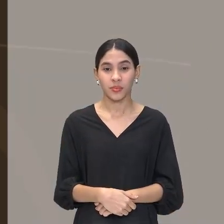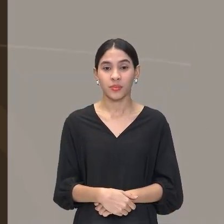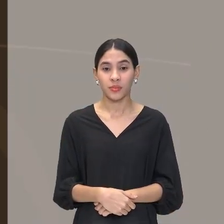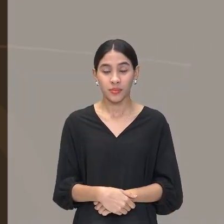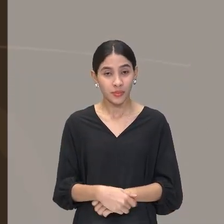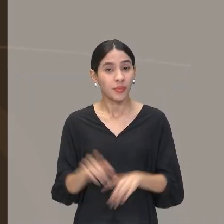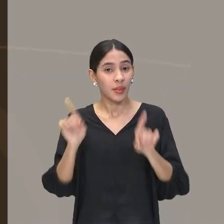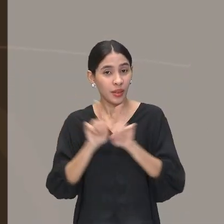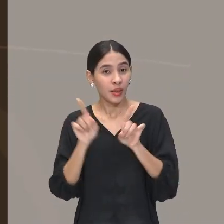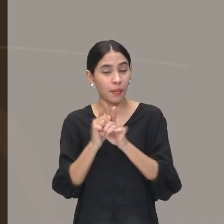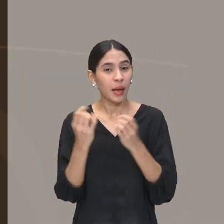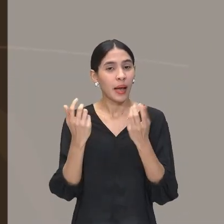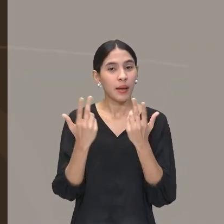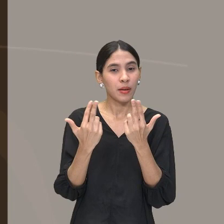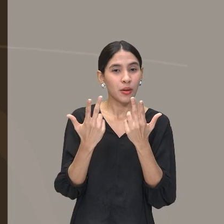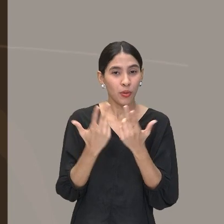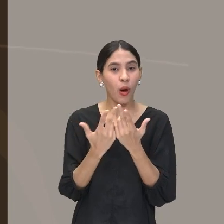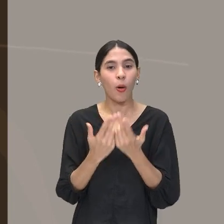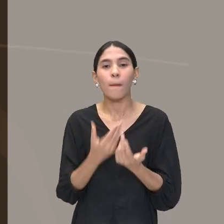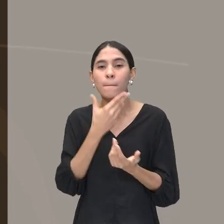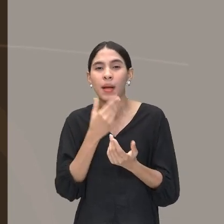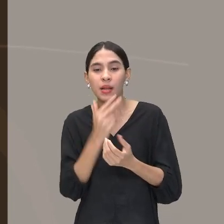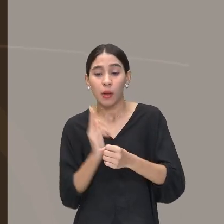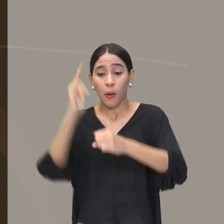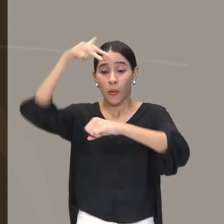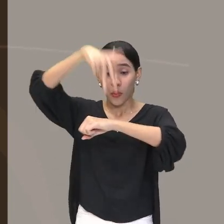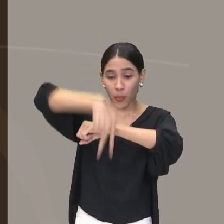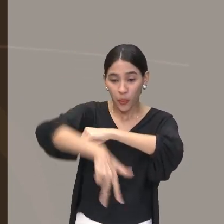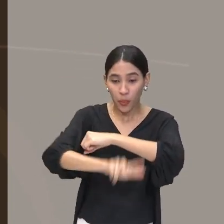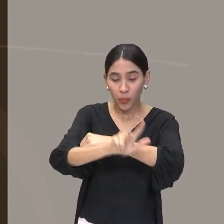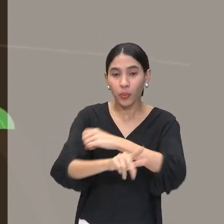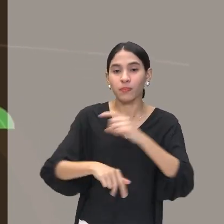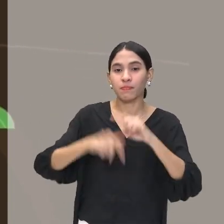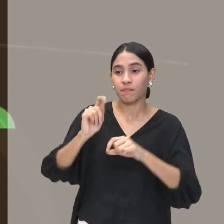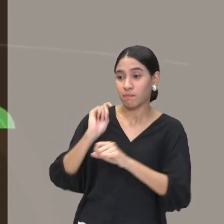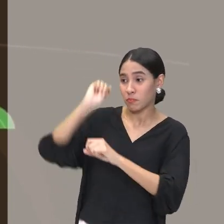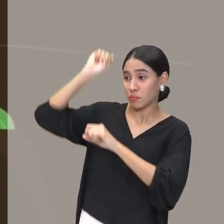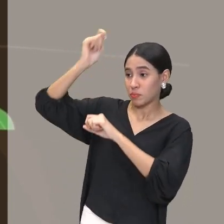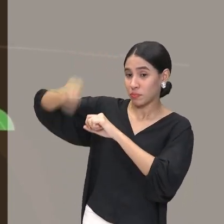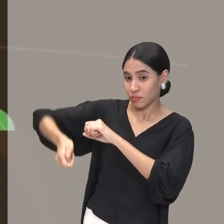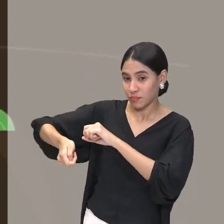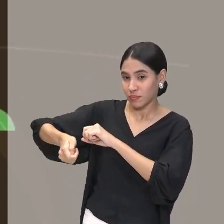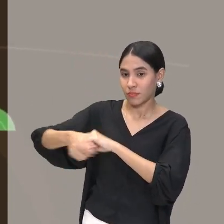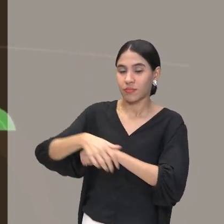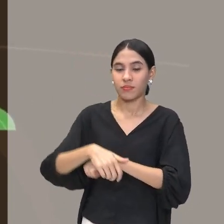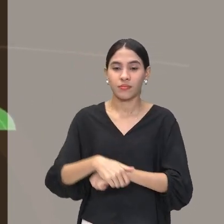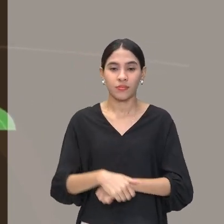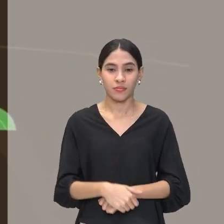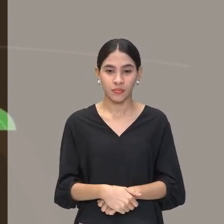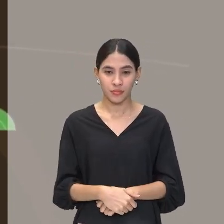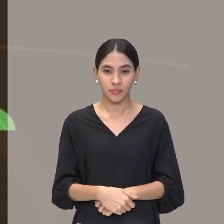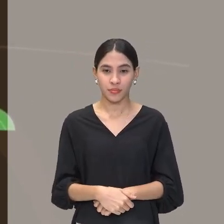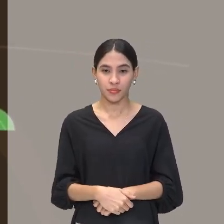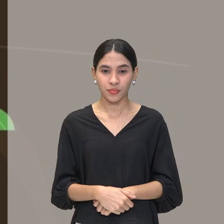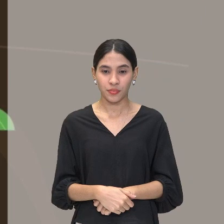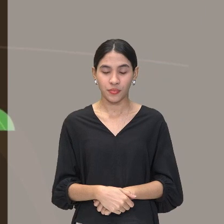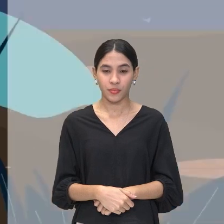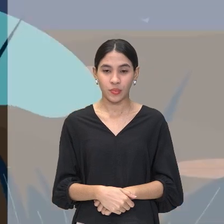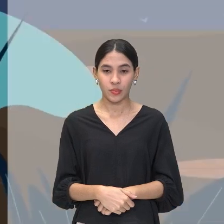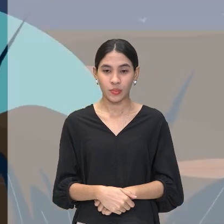E assim que o curumim mergulhou, jogaram também atrás dele talo de canarana.